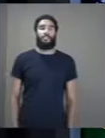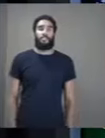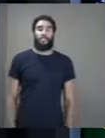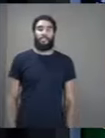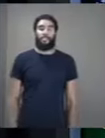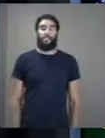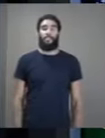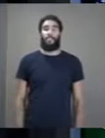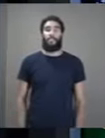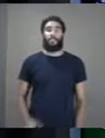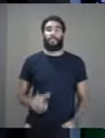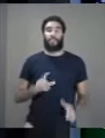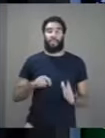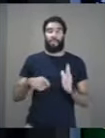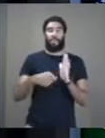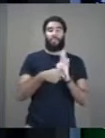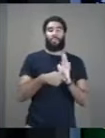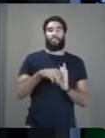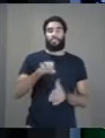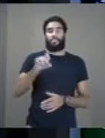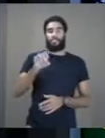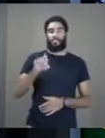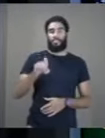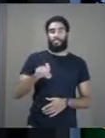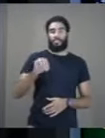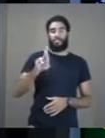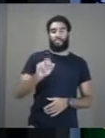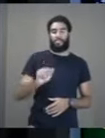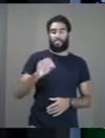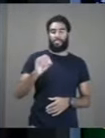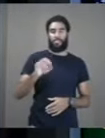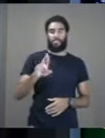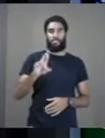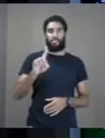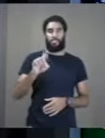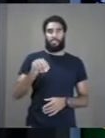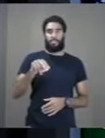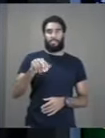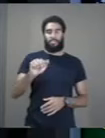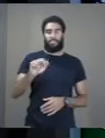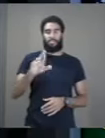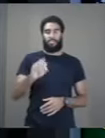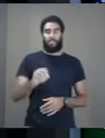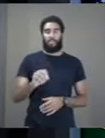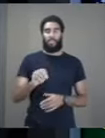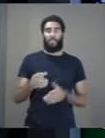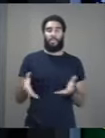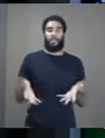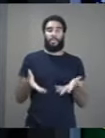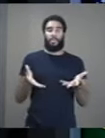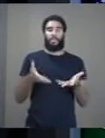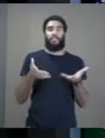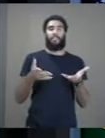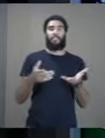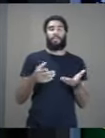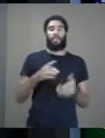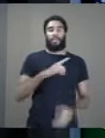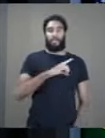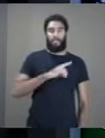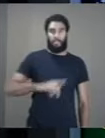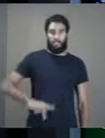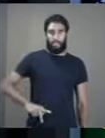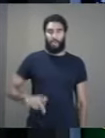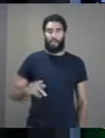um recurso extraordinário movido pela Defensoria Pública de São Paulo,